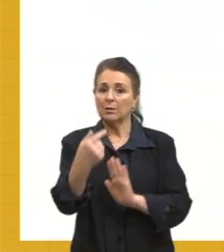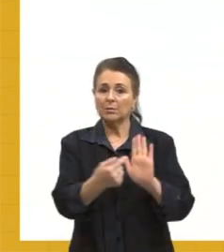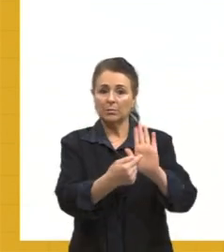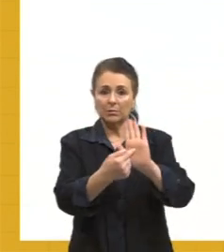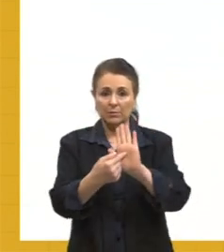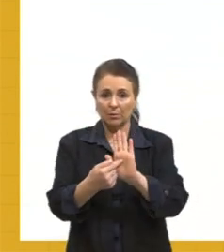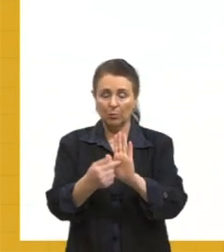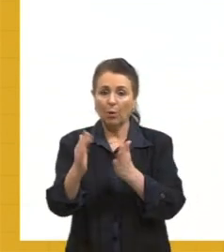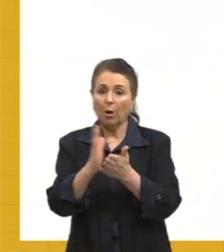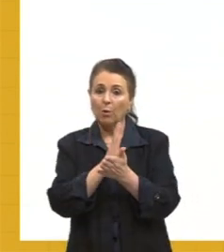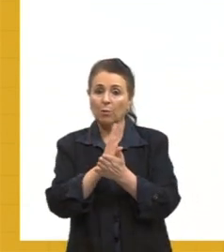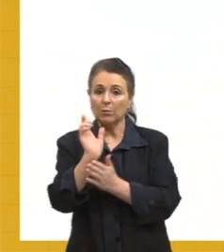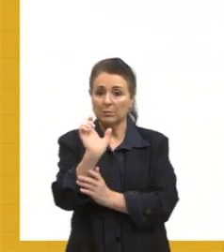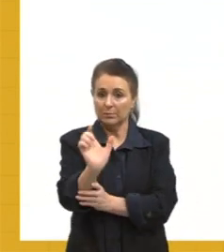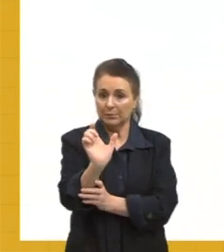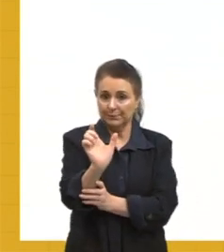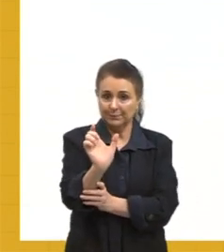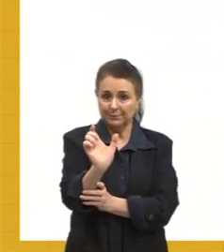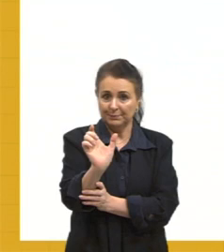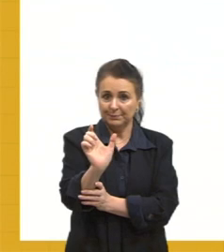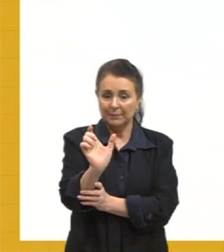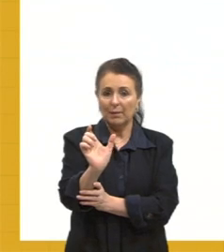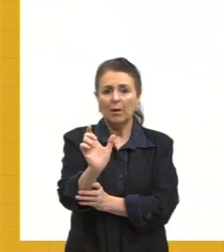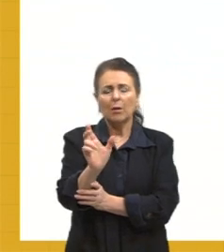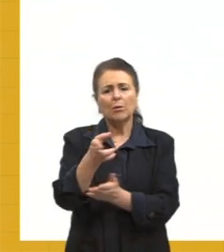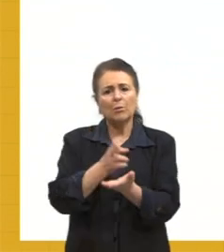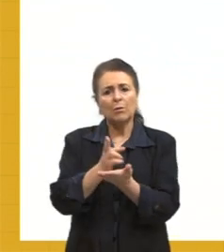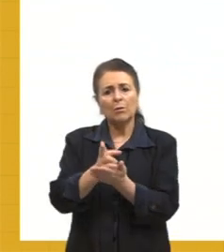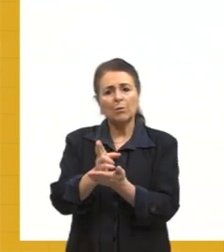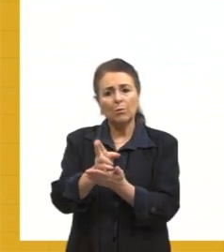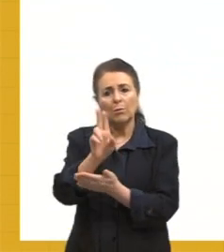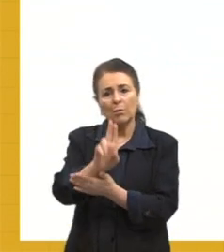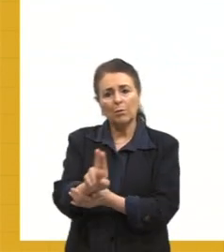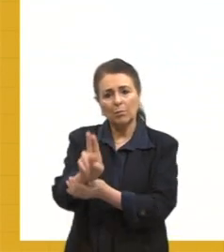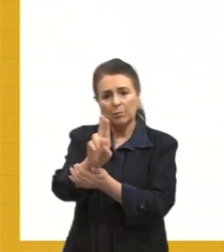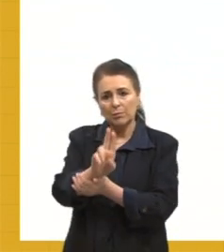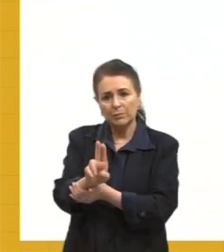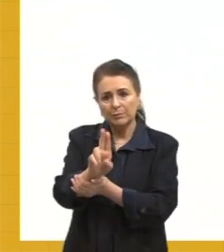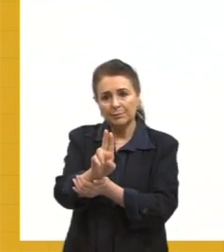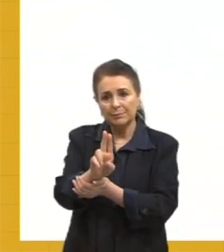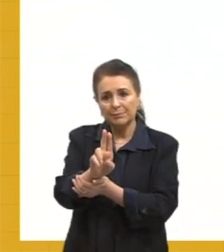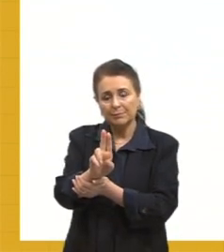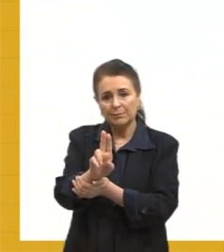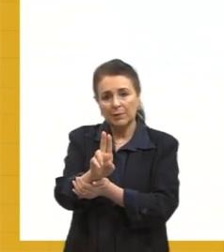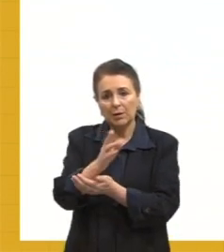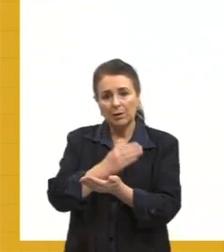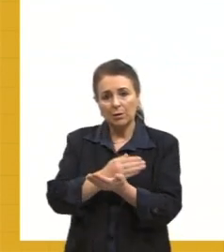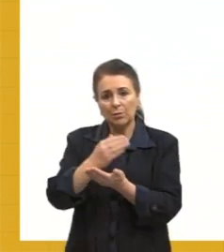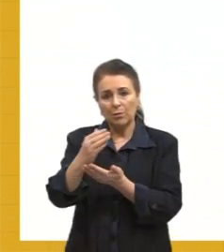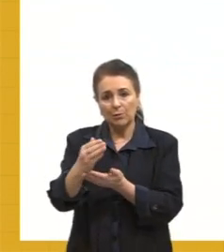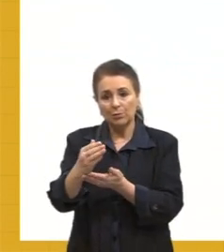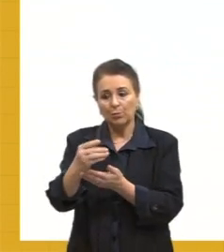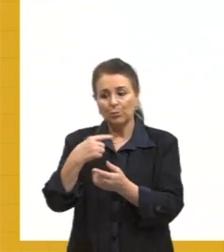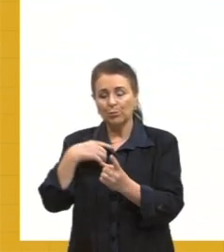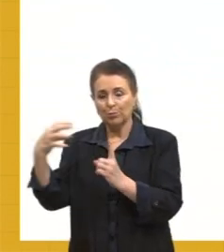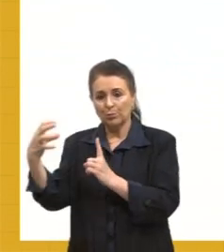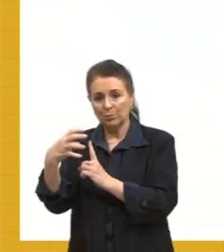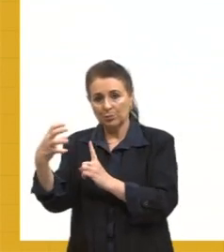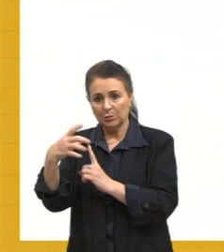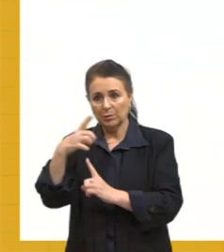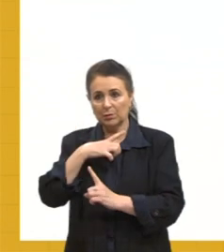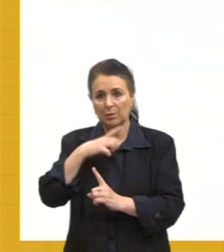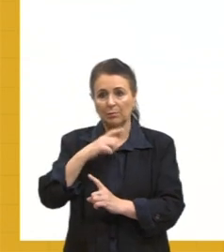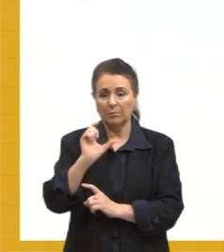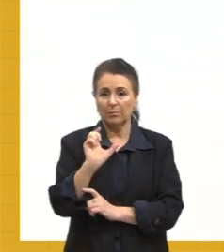palavras tá gente que ainda são usadas dessas a partir dessas influências então nós temos